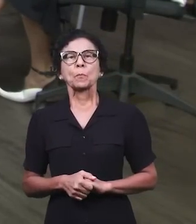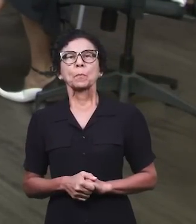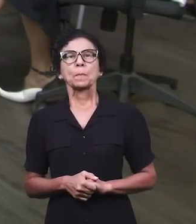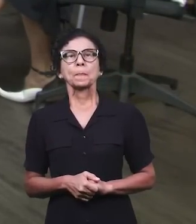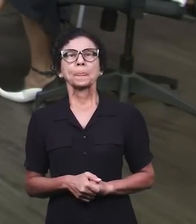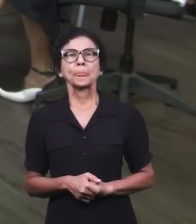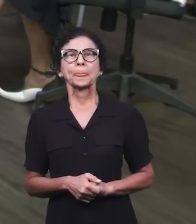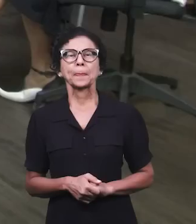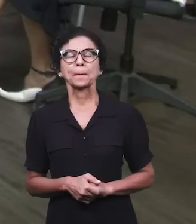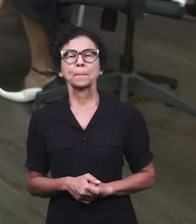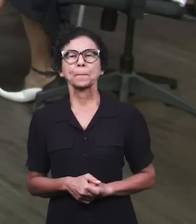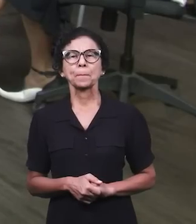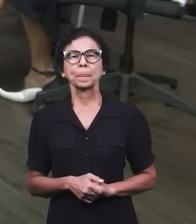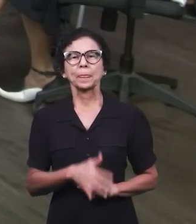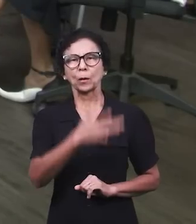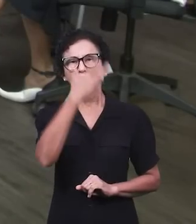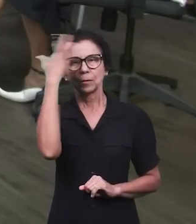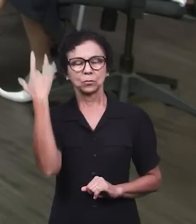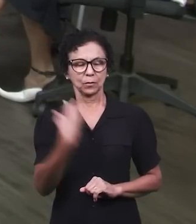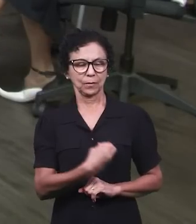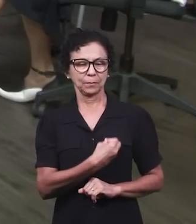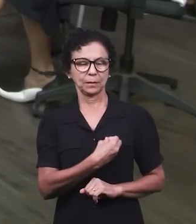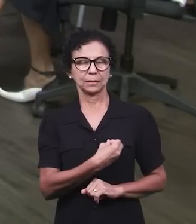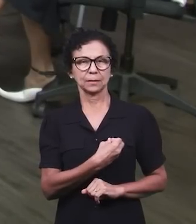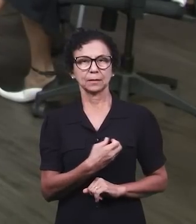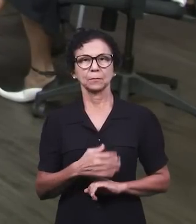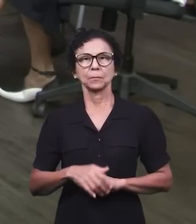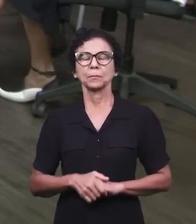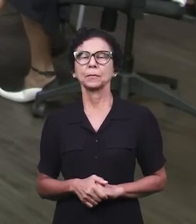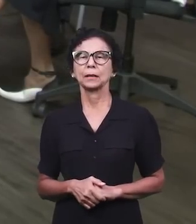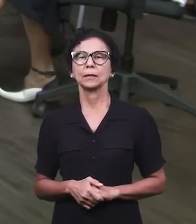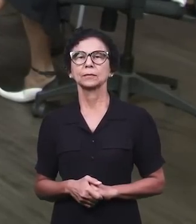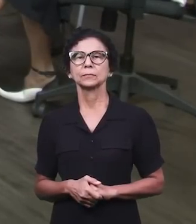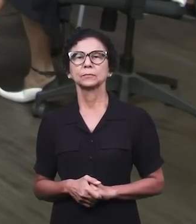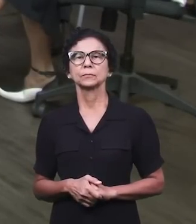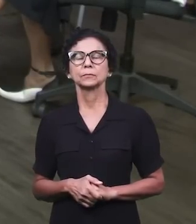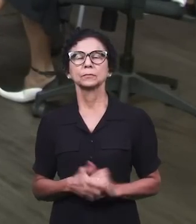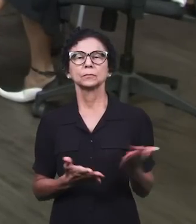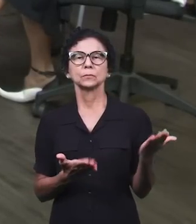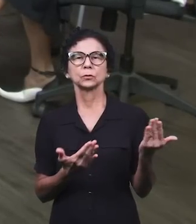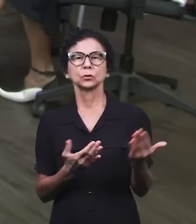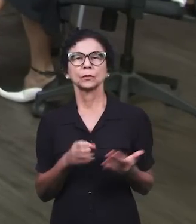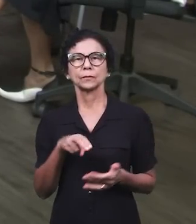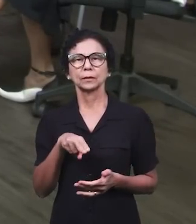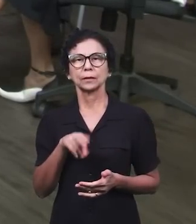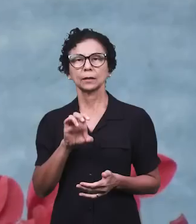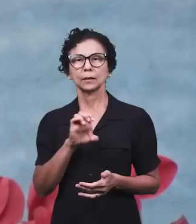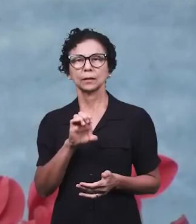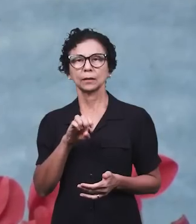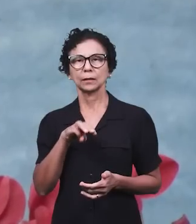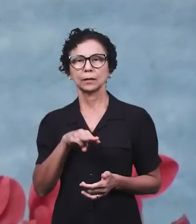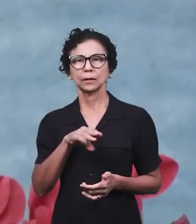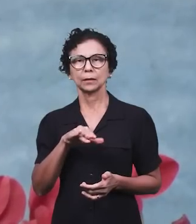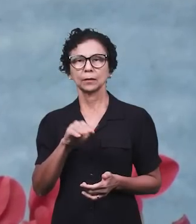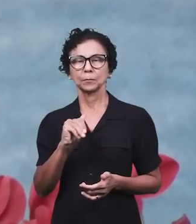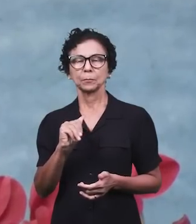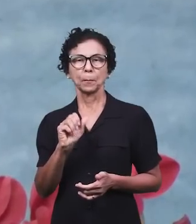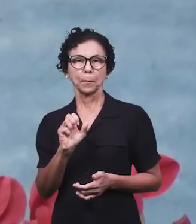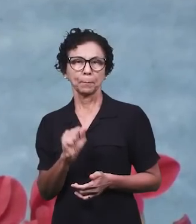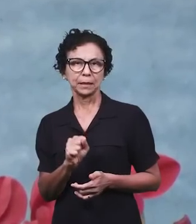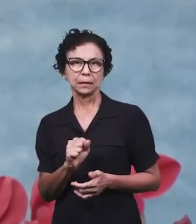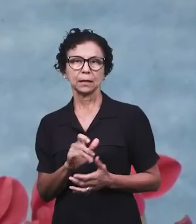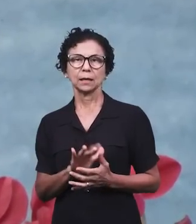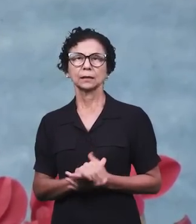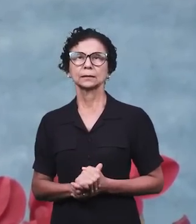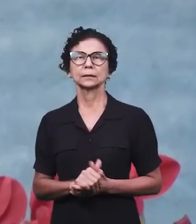vem na forma de uma experiência, e ela vem do nosso querido irmão jovem Neemias, da cidade de Bueno,